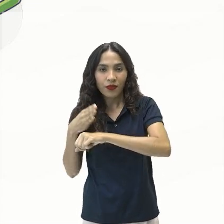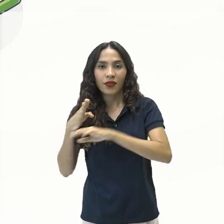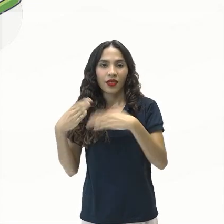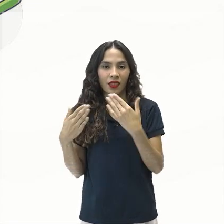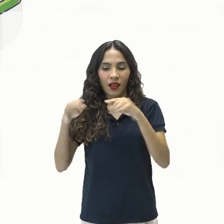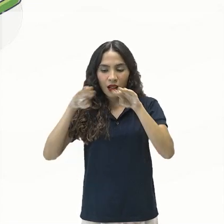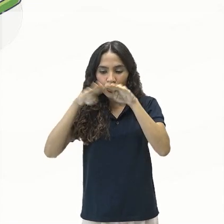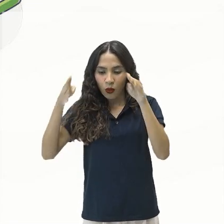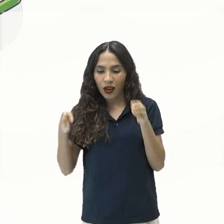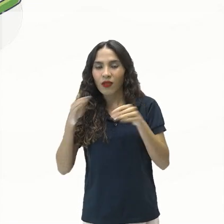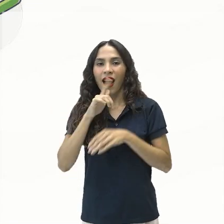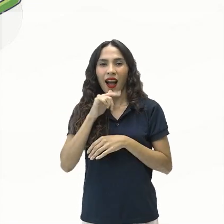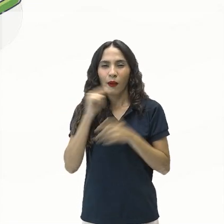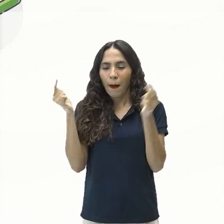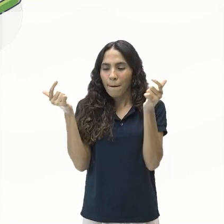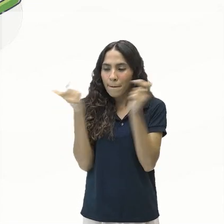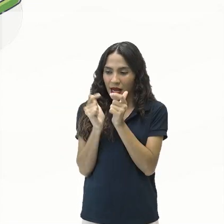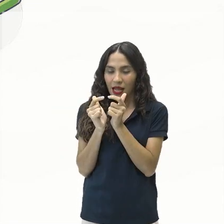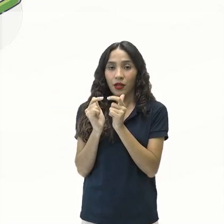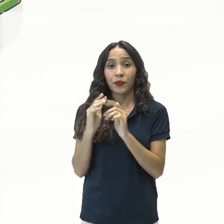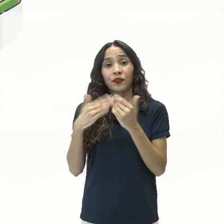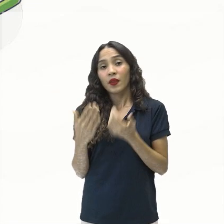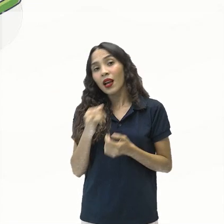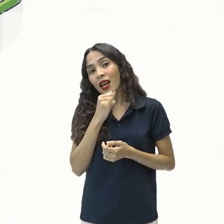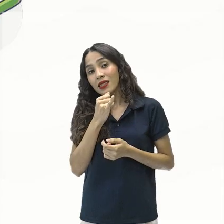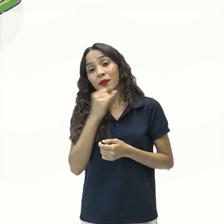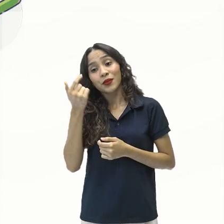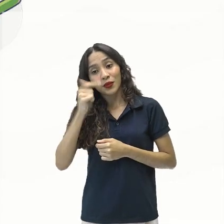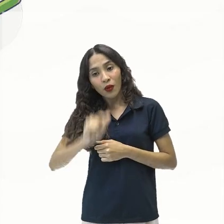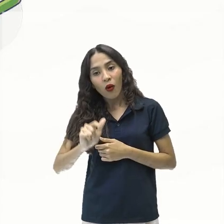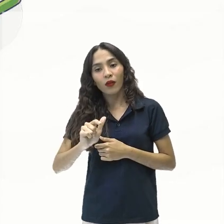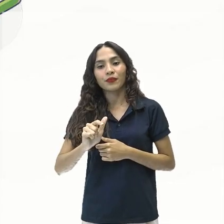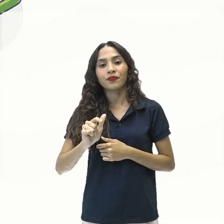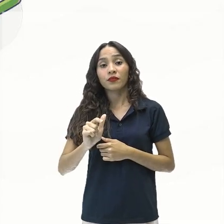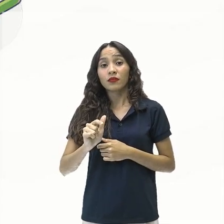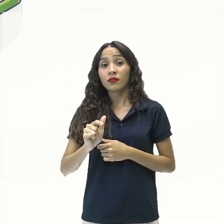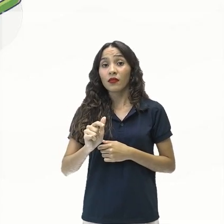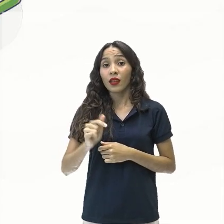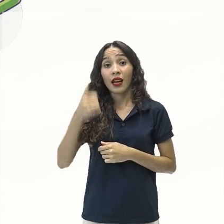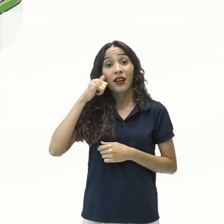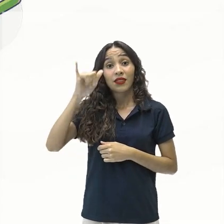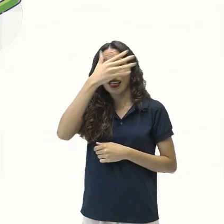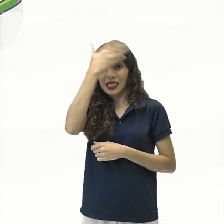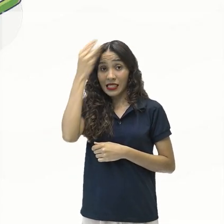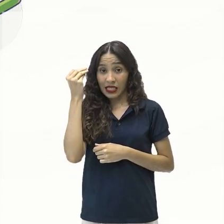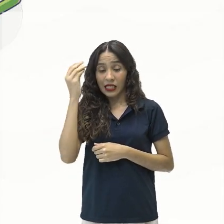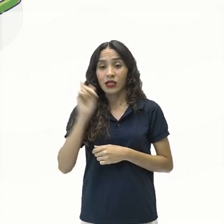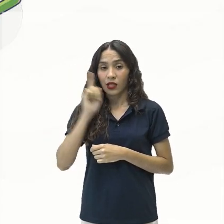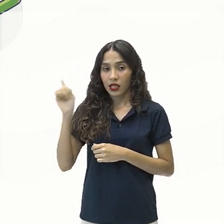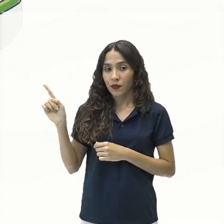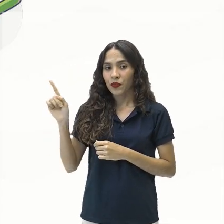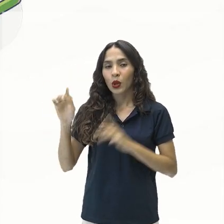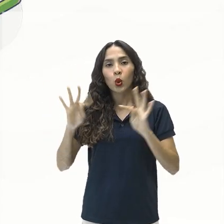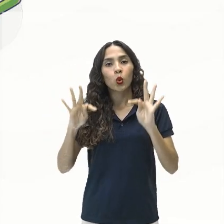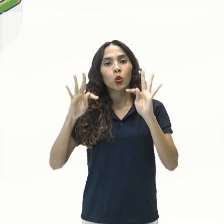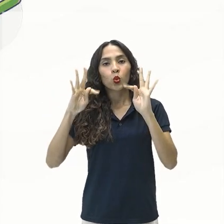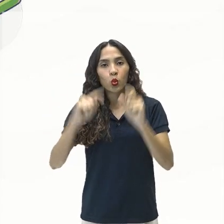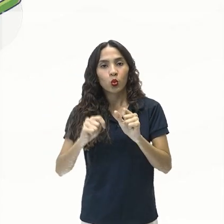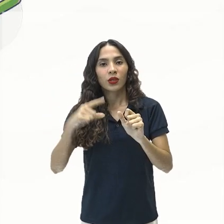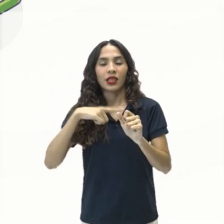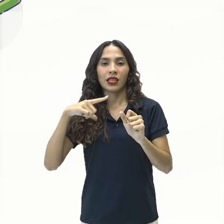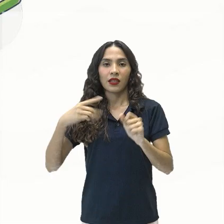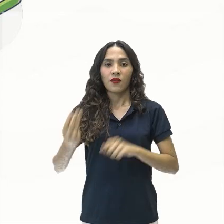de um aquário. Então, são exemplos aí, novamente, né, para vocês não esquecerem de fatores bióticos. Tudo aquilo que tem